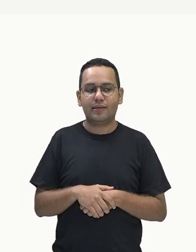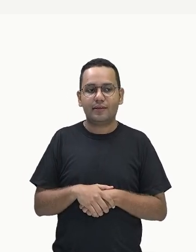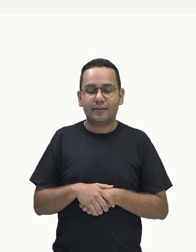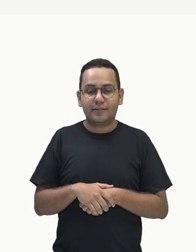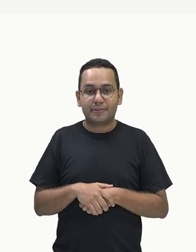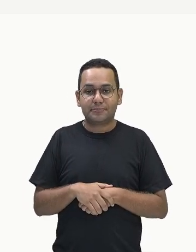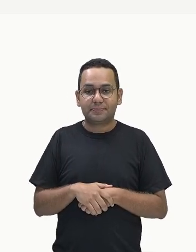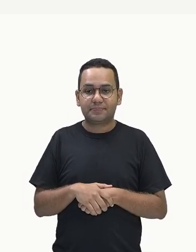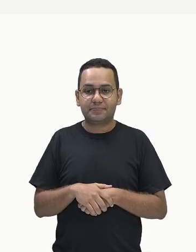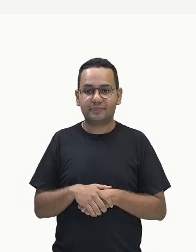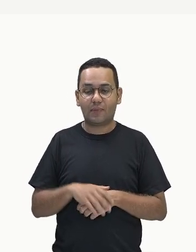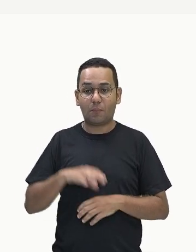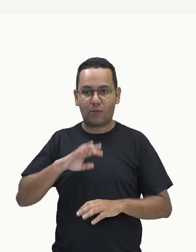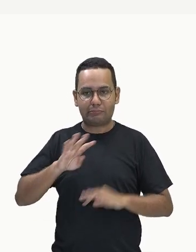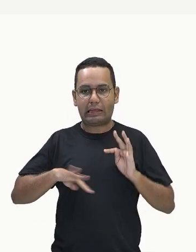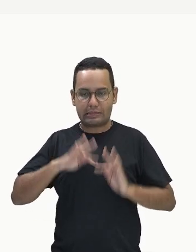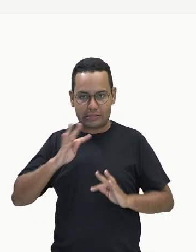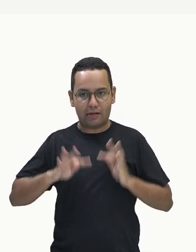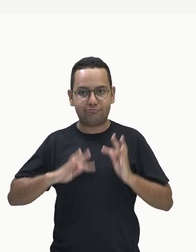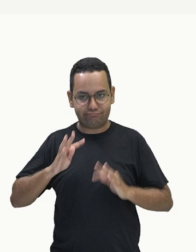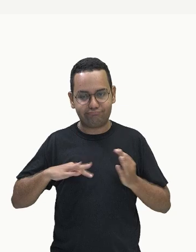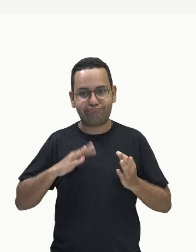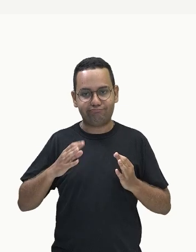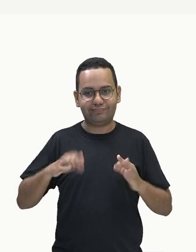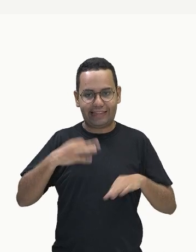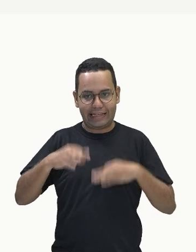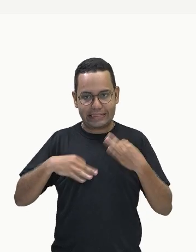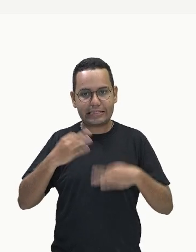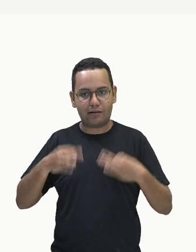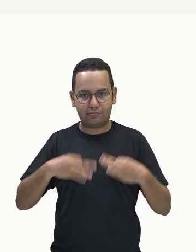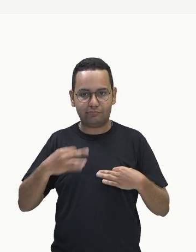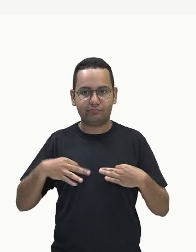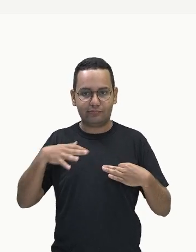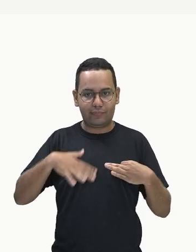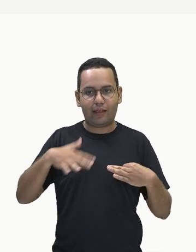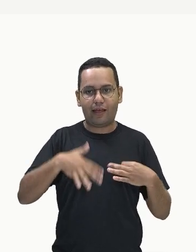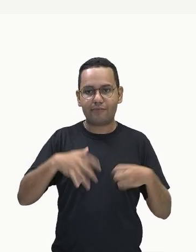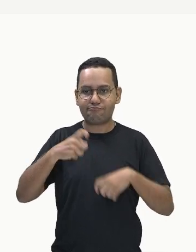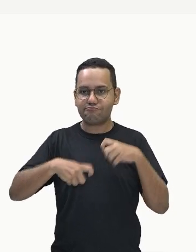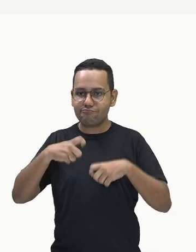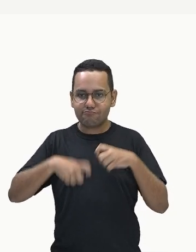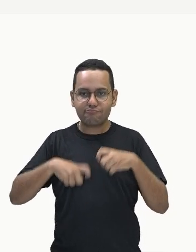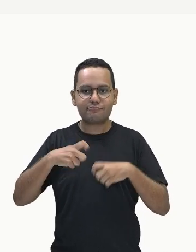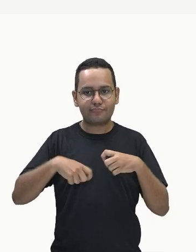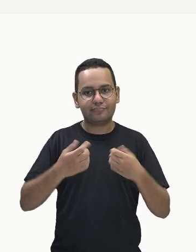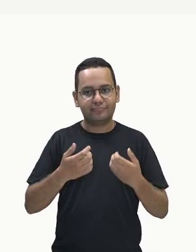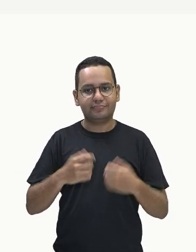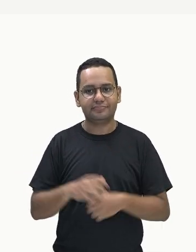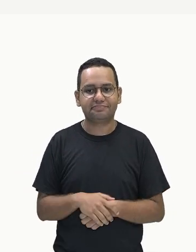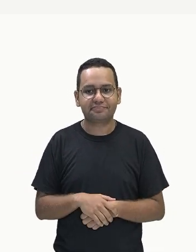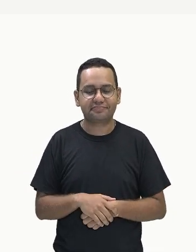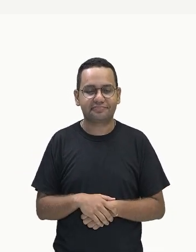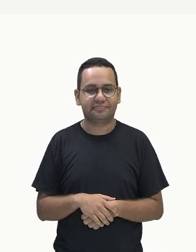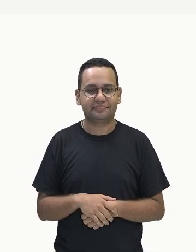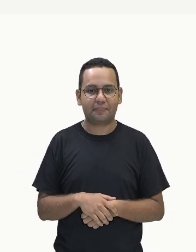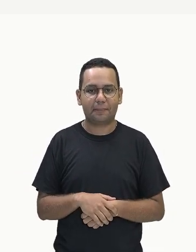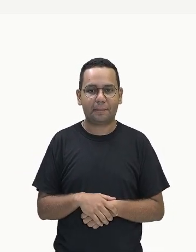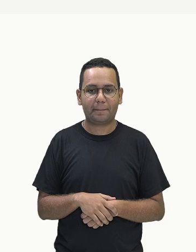nada mais é do que a vontade, né, de realizar o ato sexual dentro desse contexto todo, tá bom?